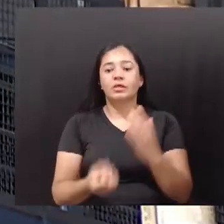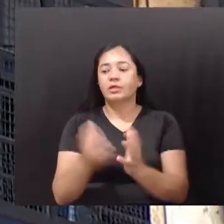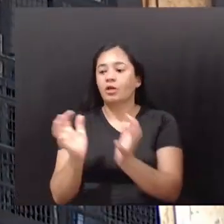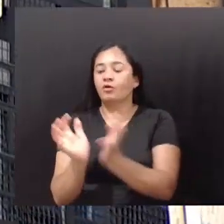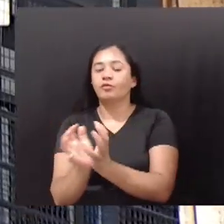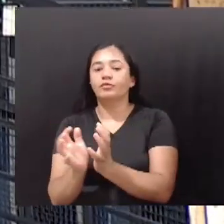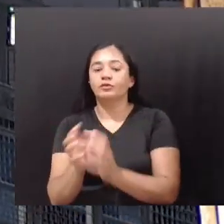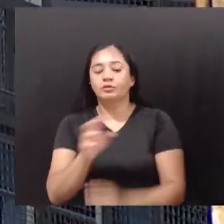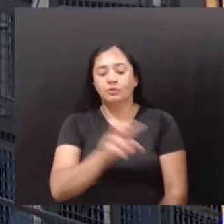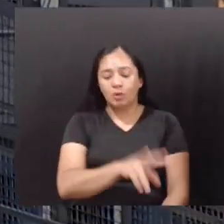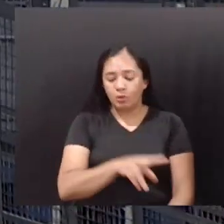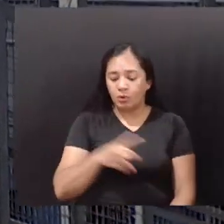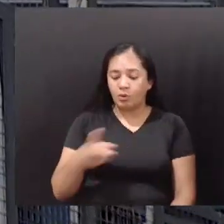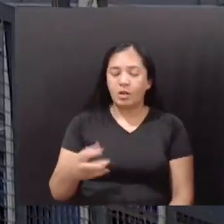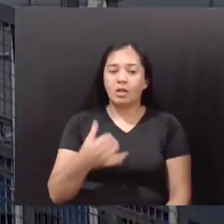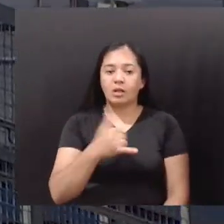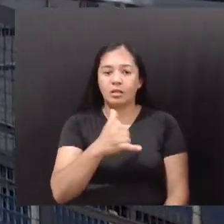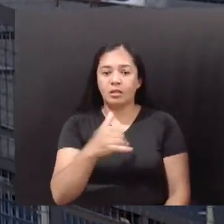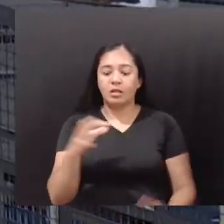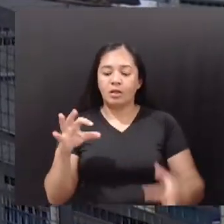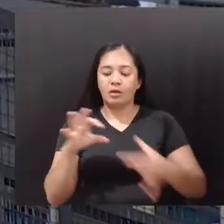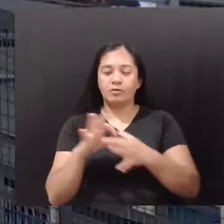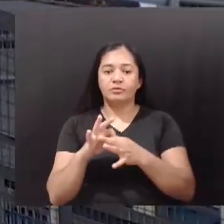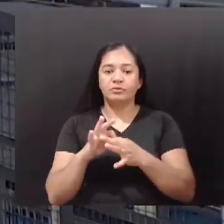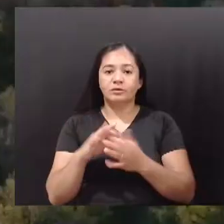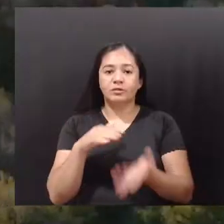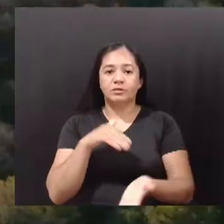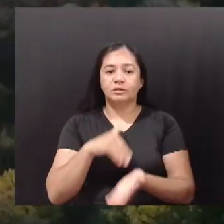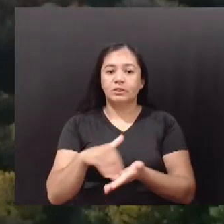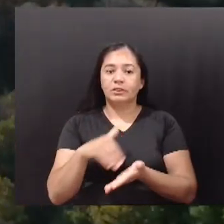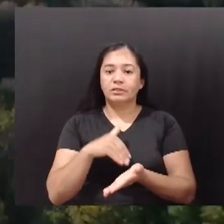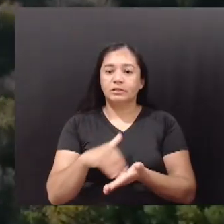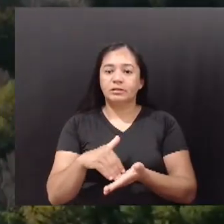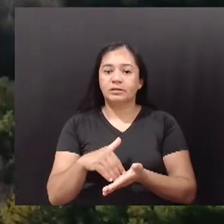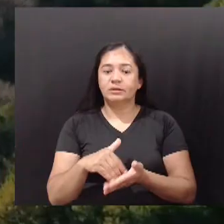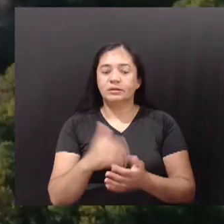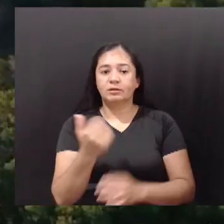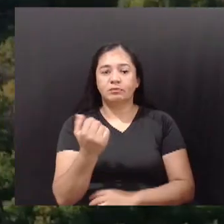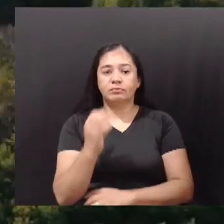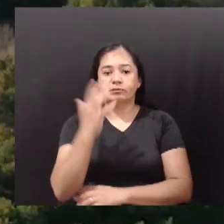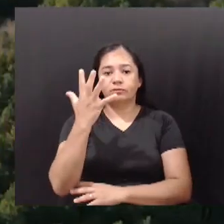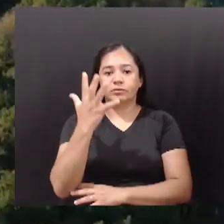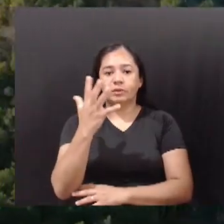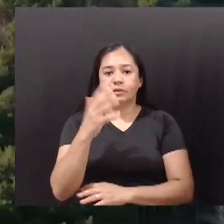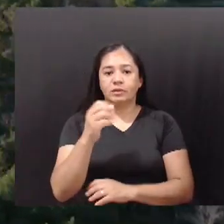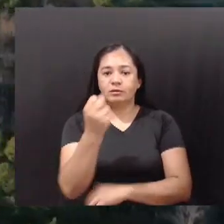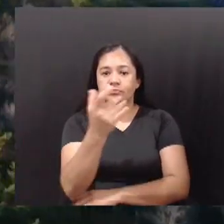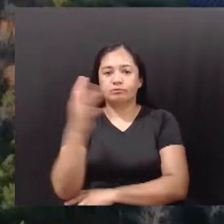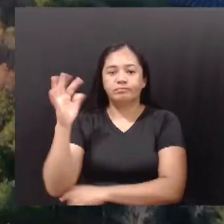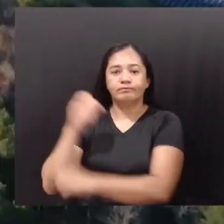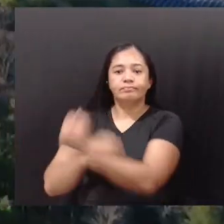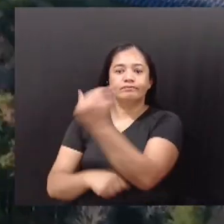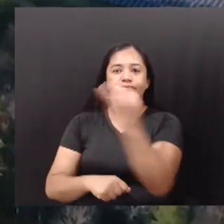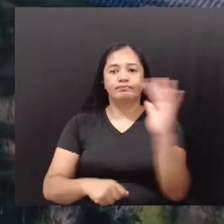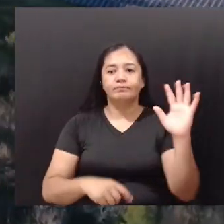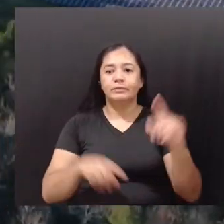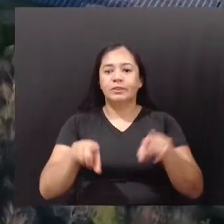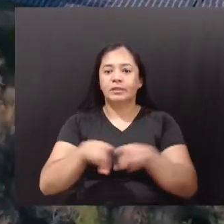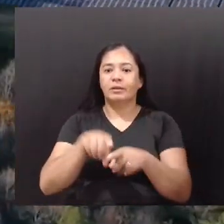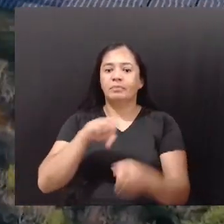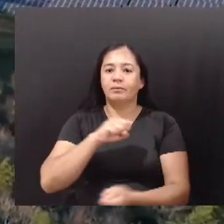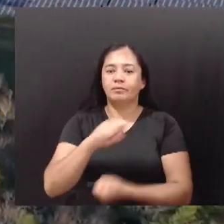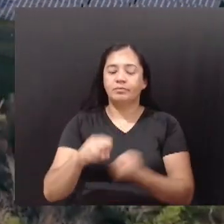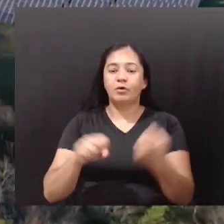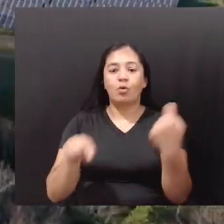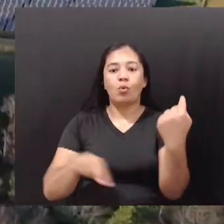Transição Energética, vinculado à Secretaria Municipal do Clima, Meio Ambiente e Sustentabilidade, com o